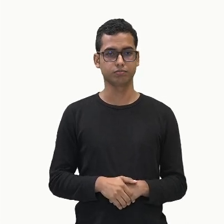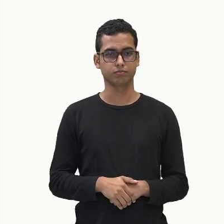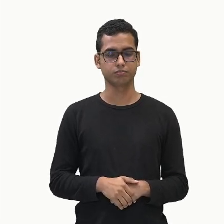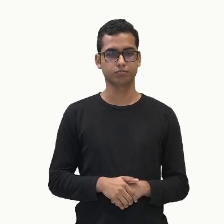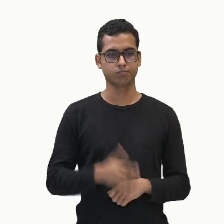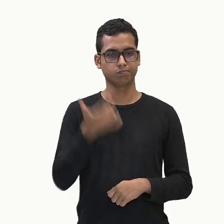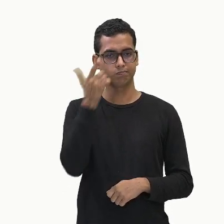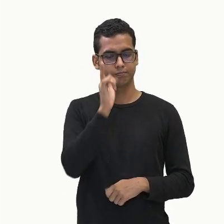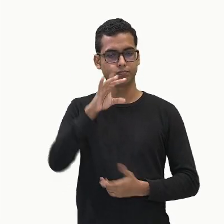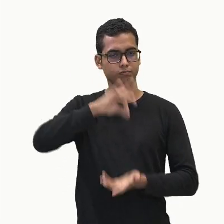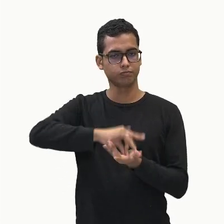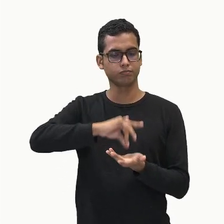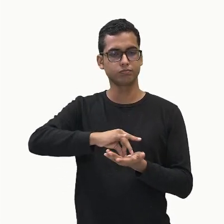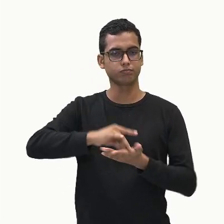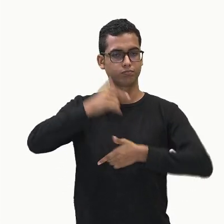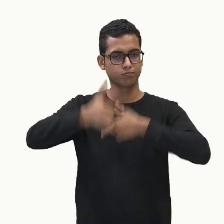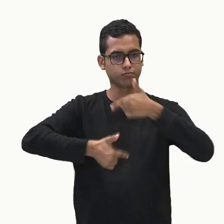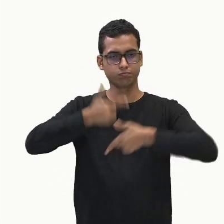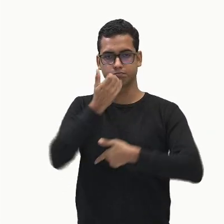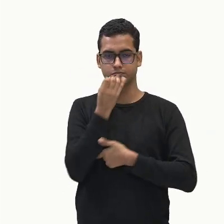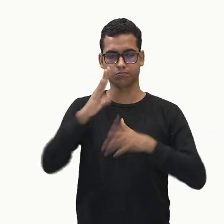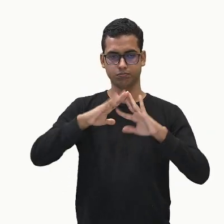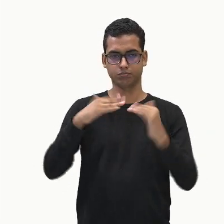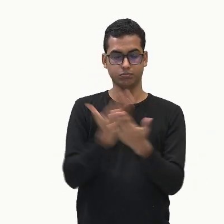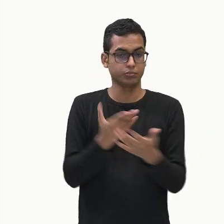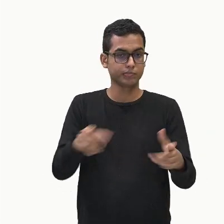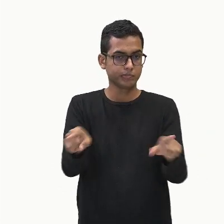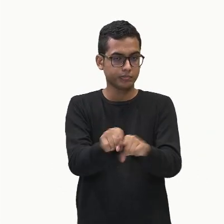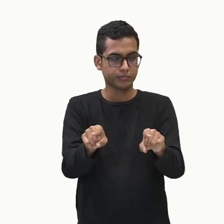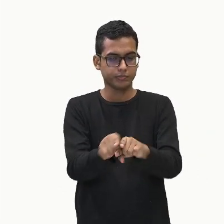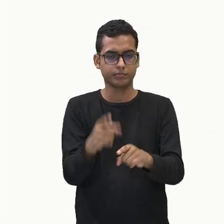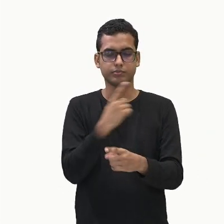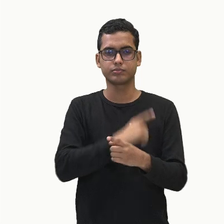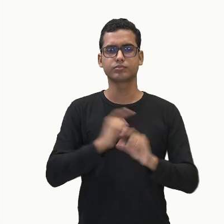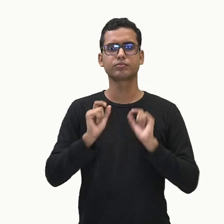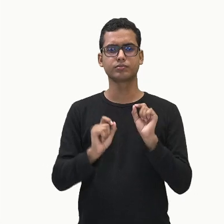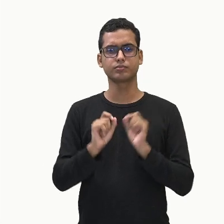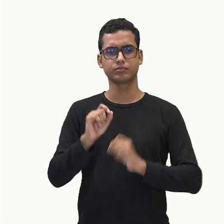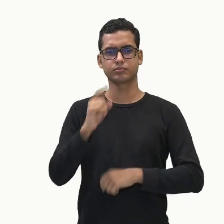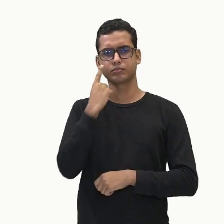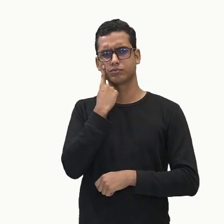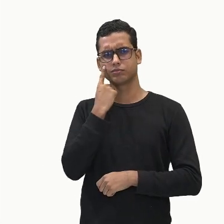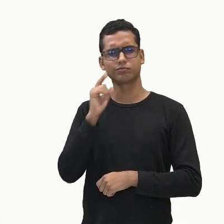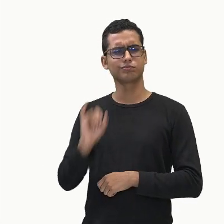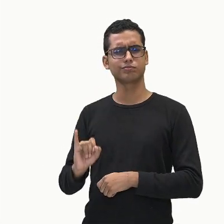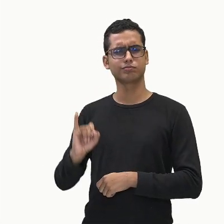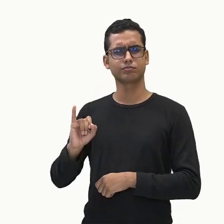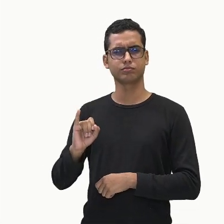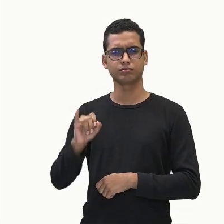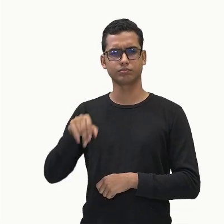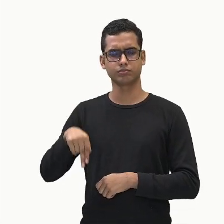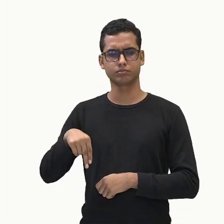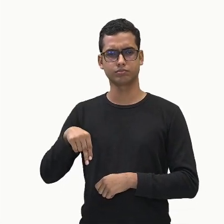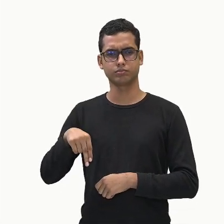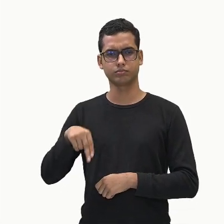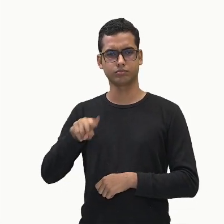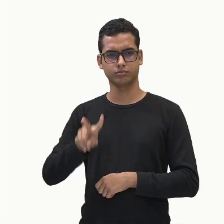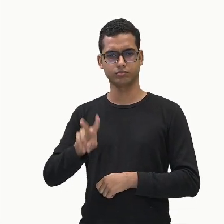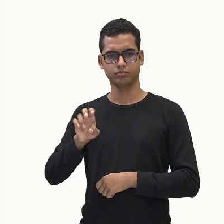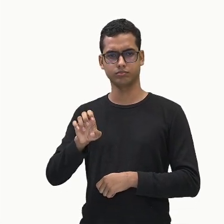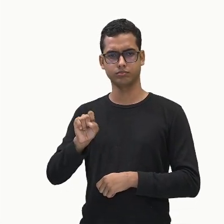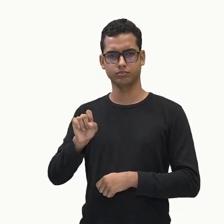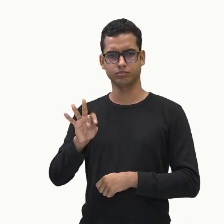funcione. Temos aqui o investigador, né? Que é um investigador? Será que é aquele pessoal